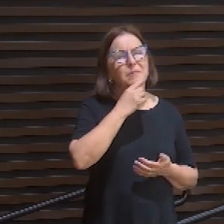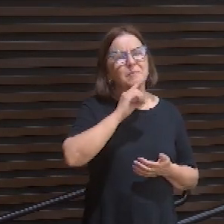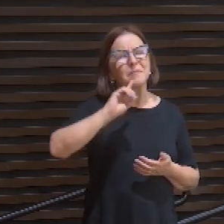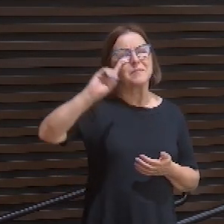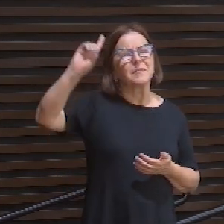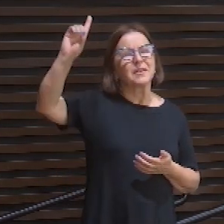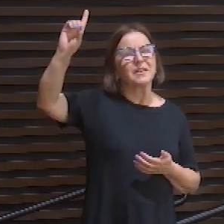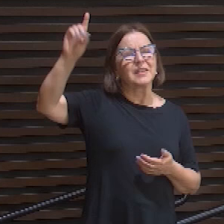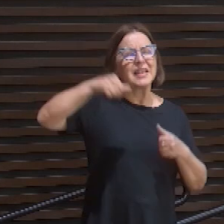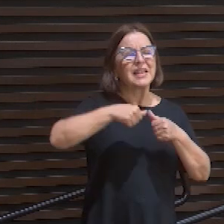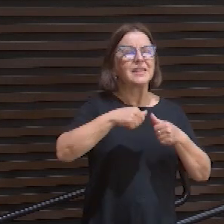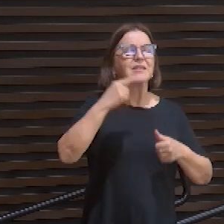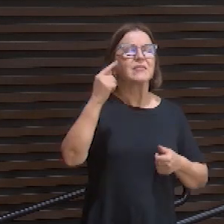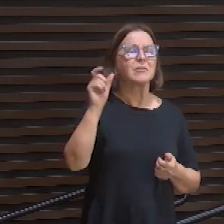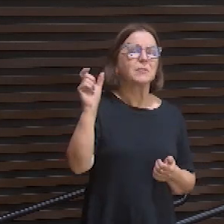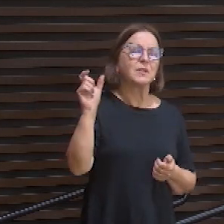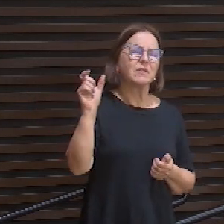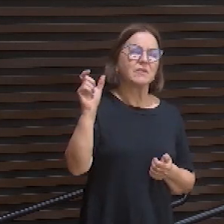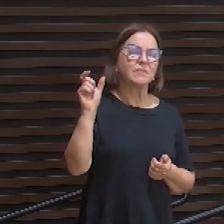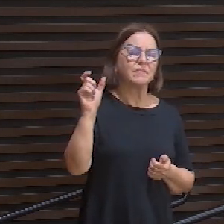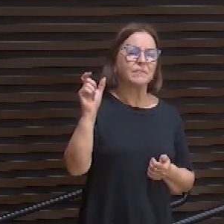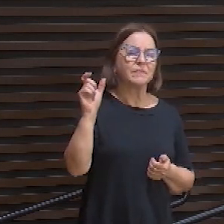esta é a Tua palavra,